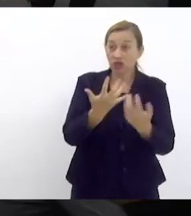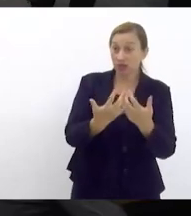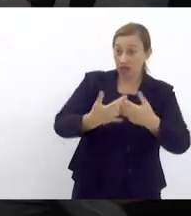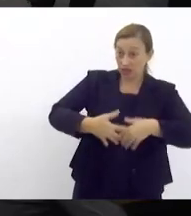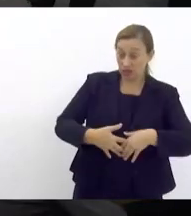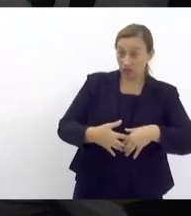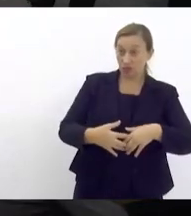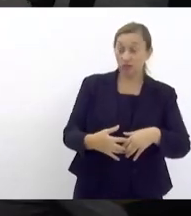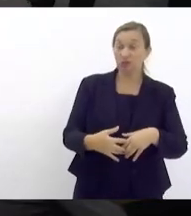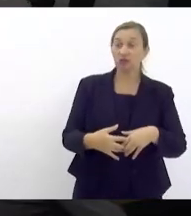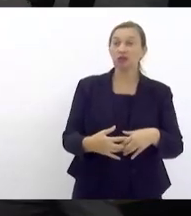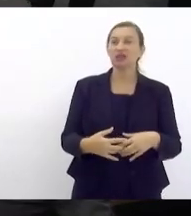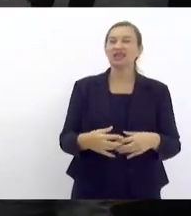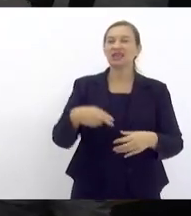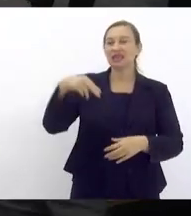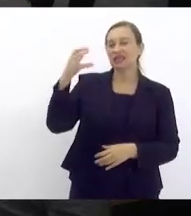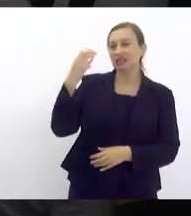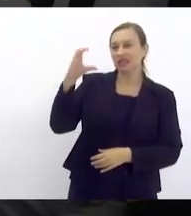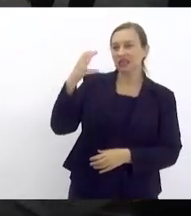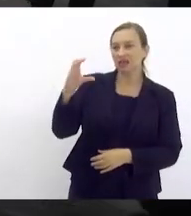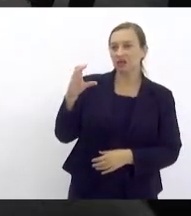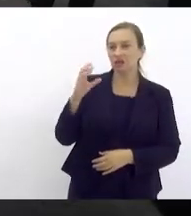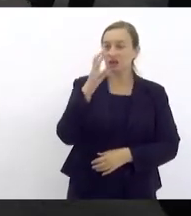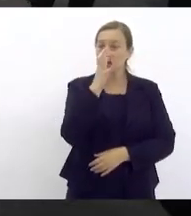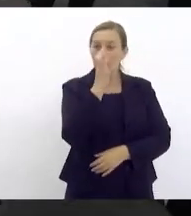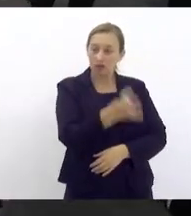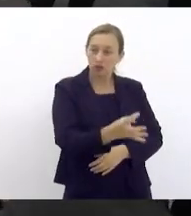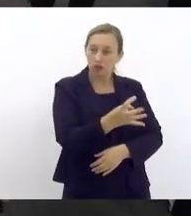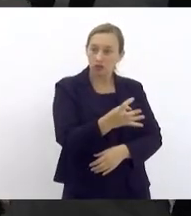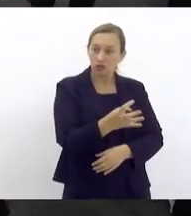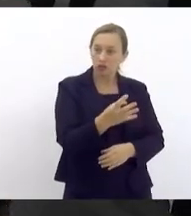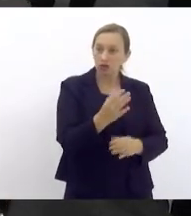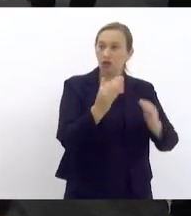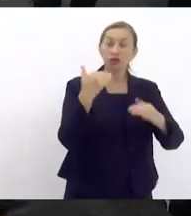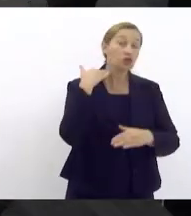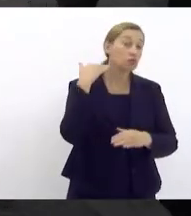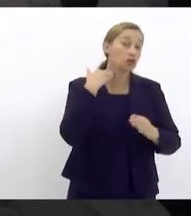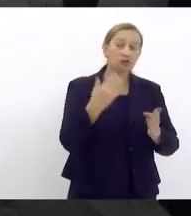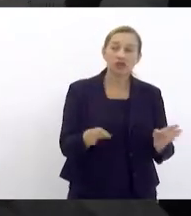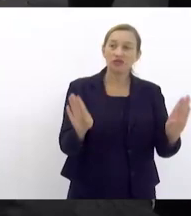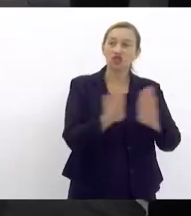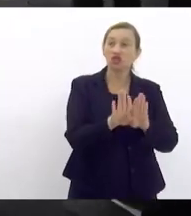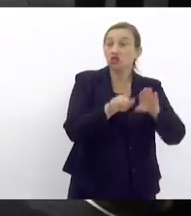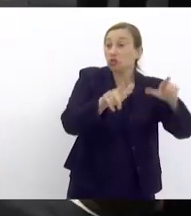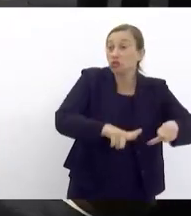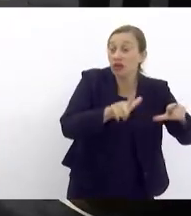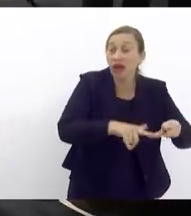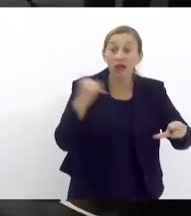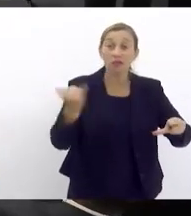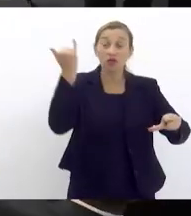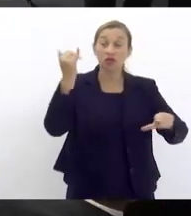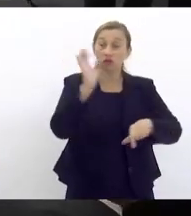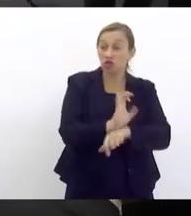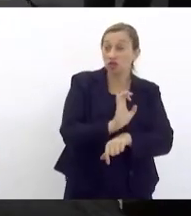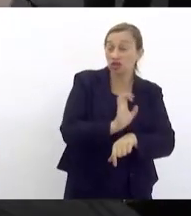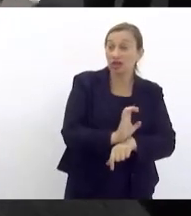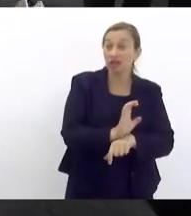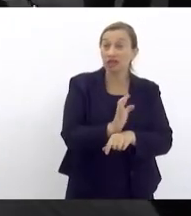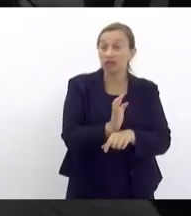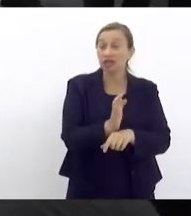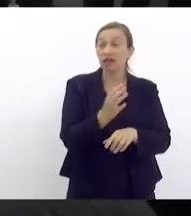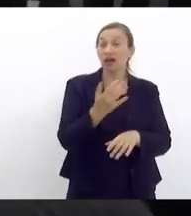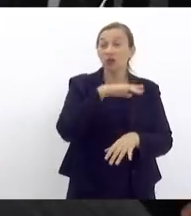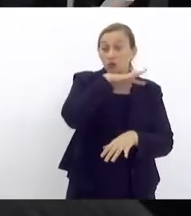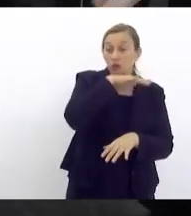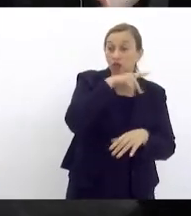Niterói denunciou que o banco está fechando agências em locais importantes do estado e isso está acabando com atendimento dos clientes